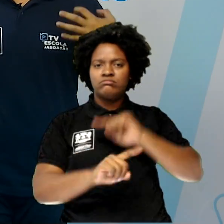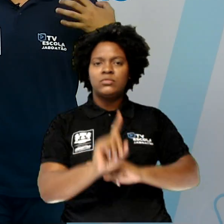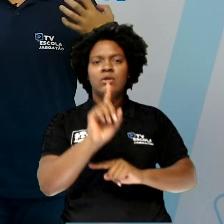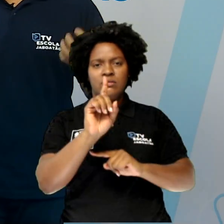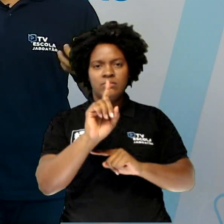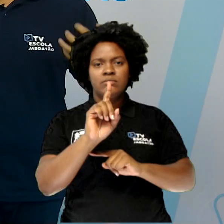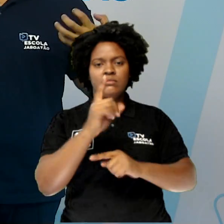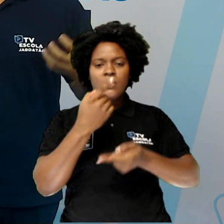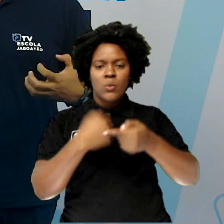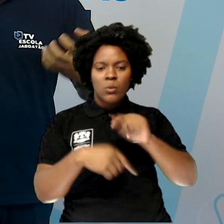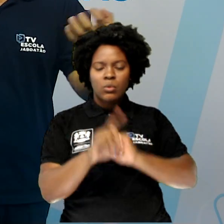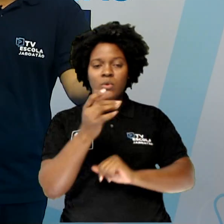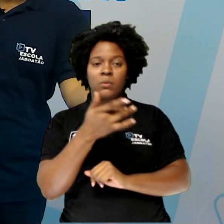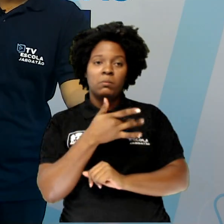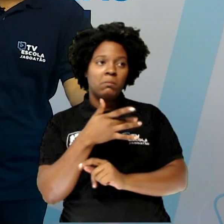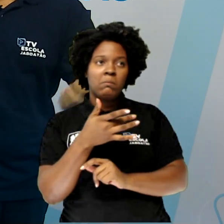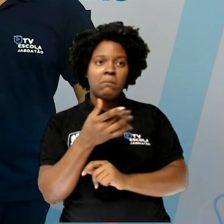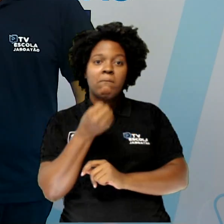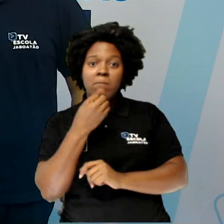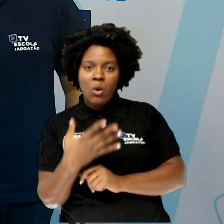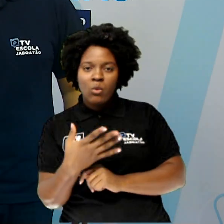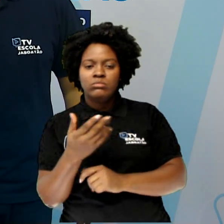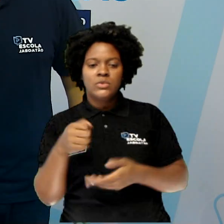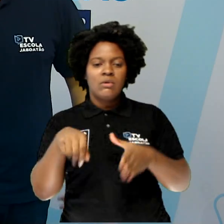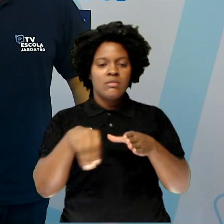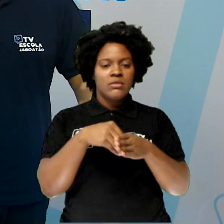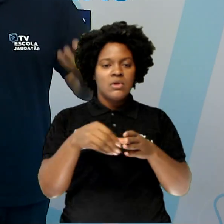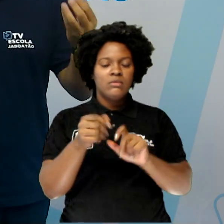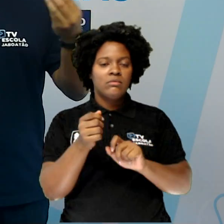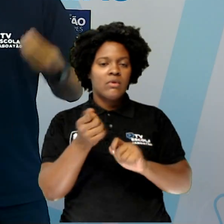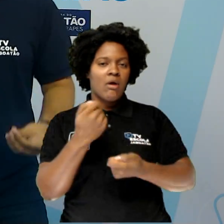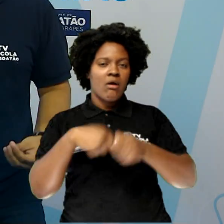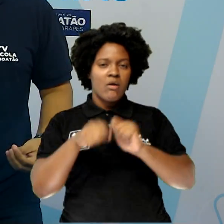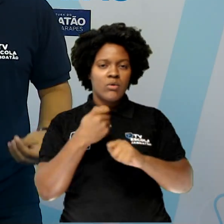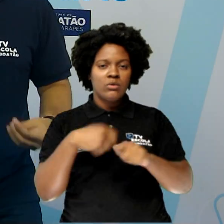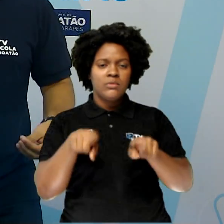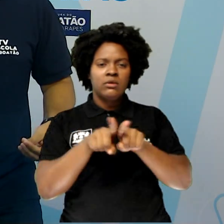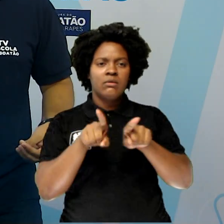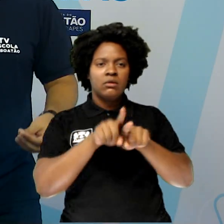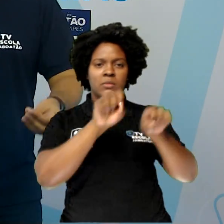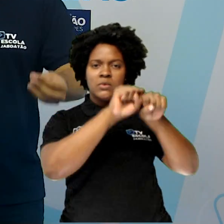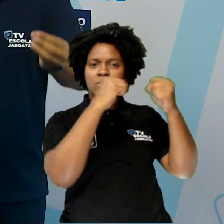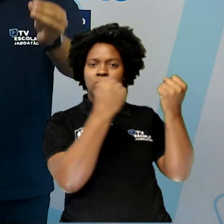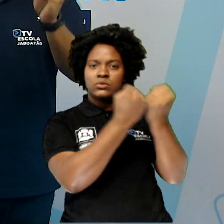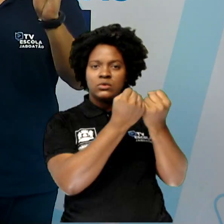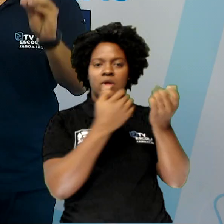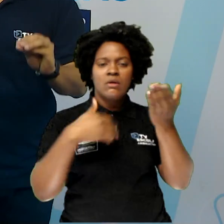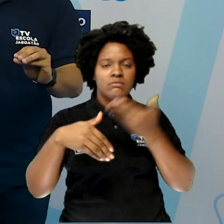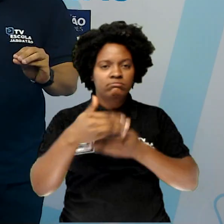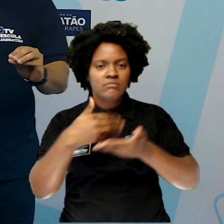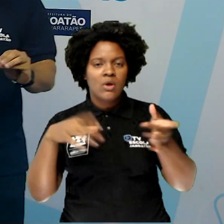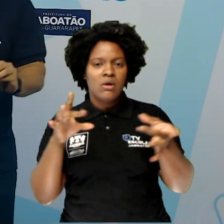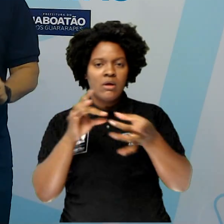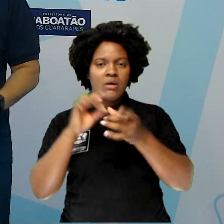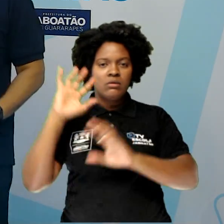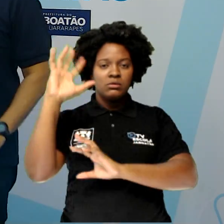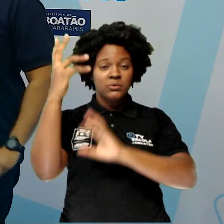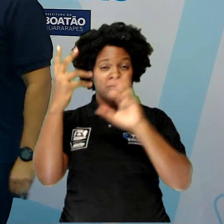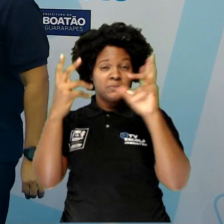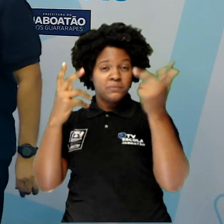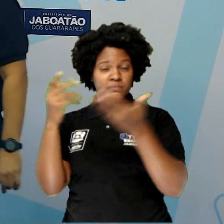O desenvolvimento bom, tanto para a economia, quanto para a sociedade, quanto para a natureza. Então fica essa dica para vocês aí,